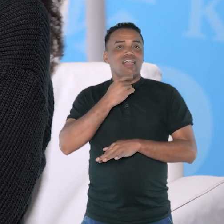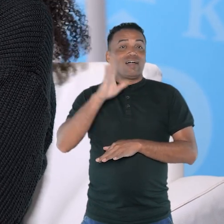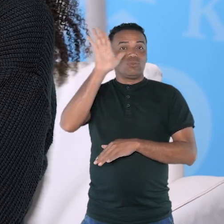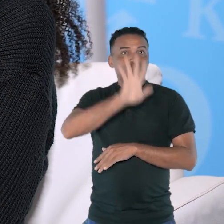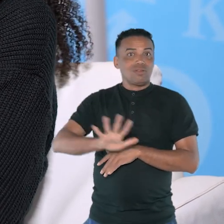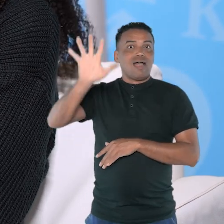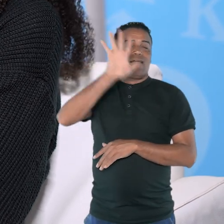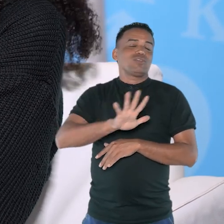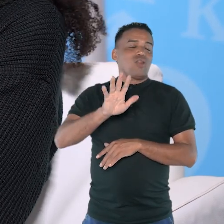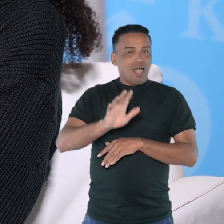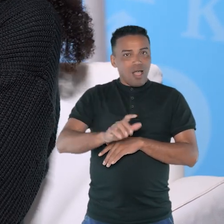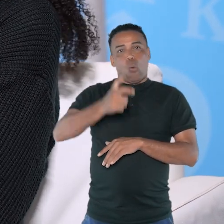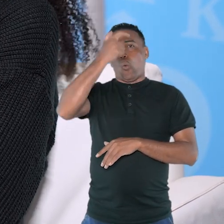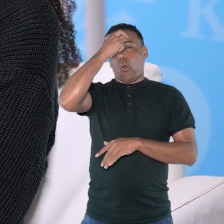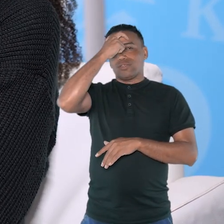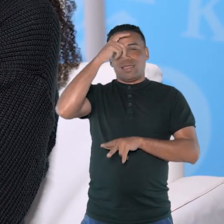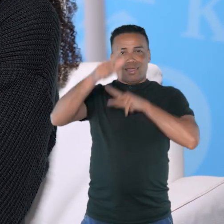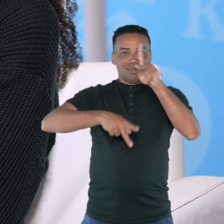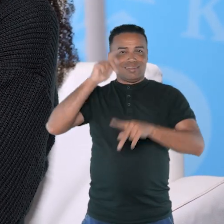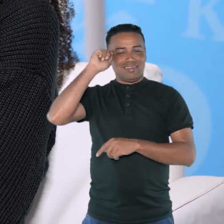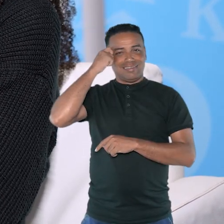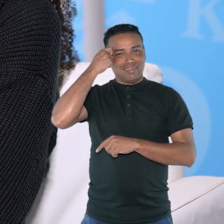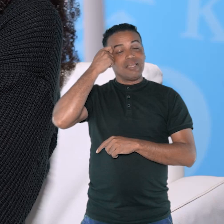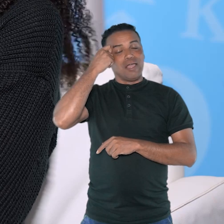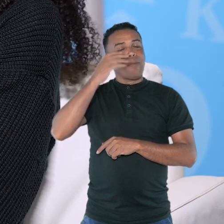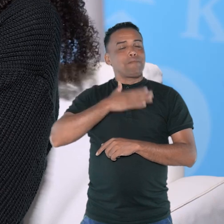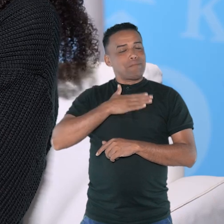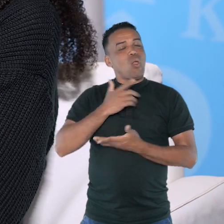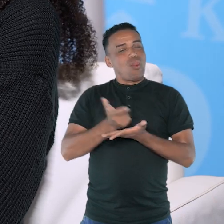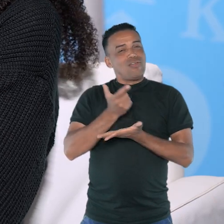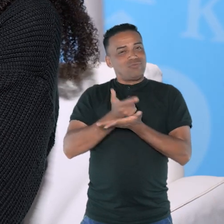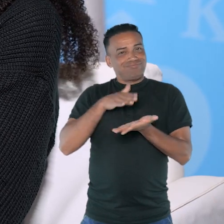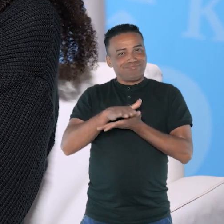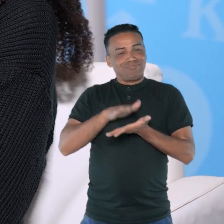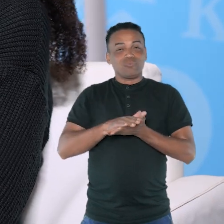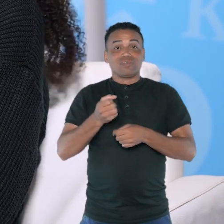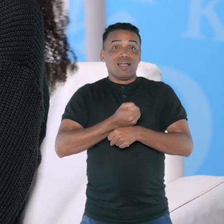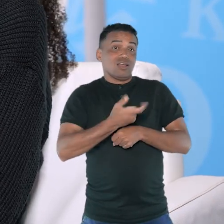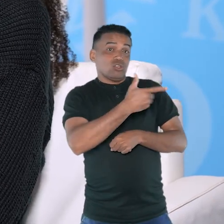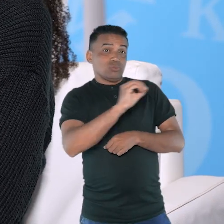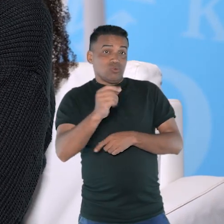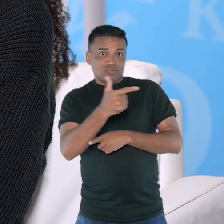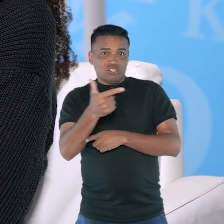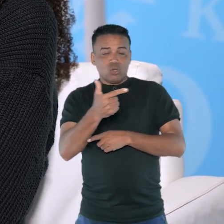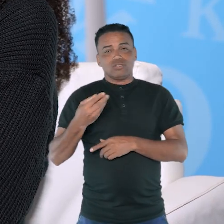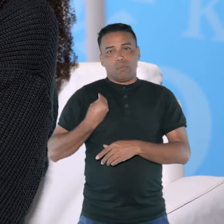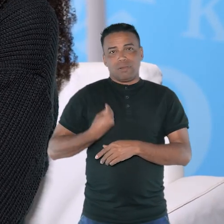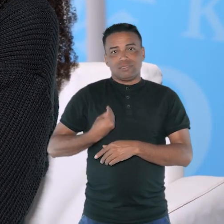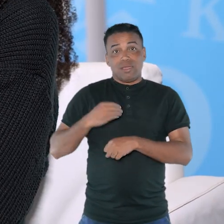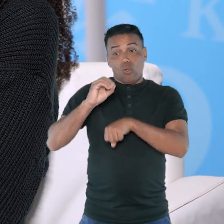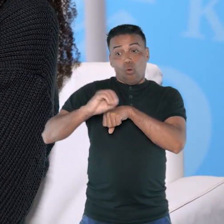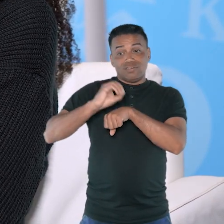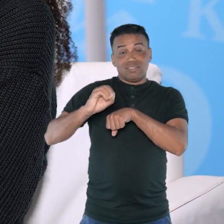nacional, do Dia da Consciência Negra, e meu livro saiu nesse dia. Em 2022, então, eu participei de uma oficina